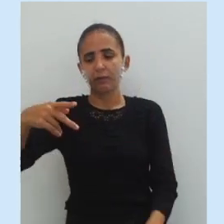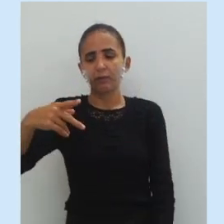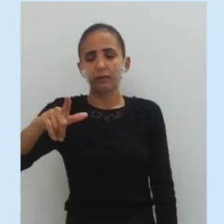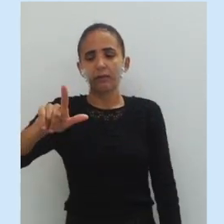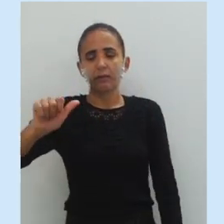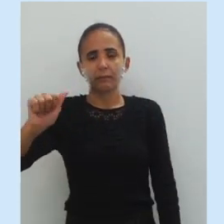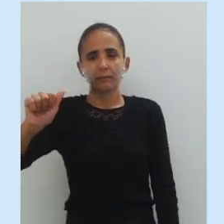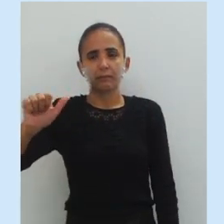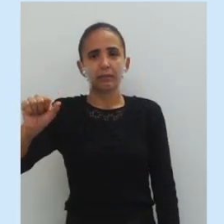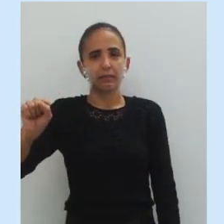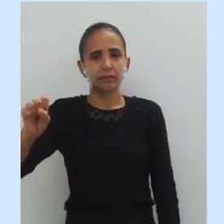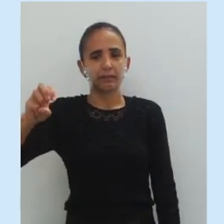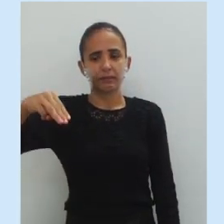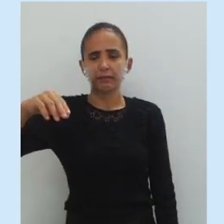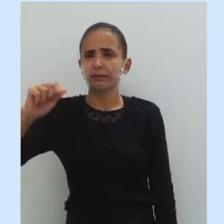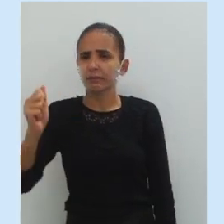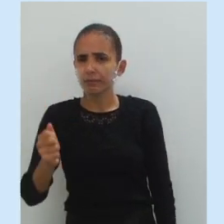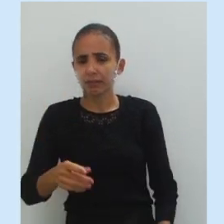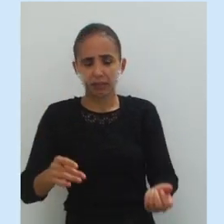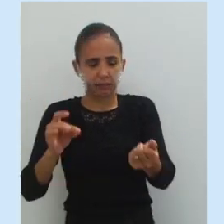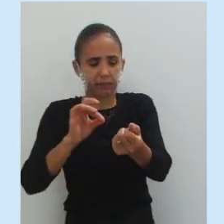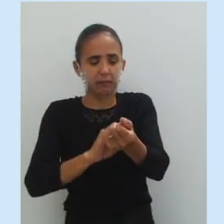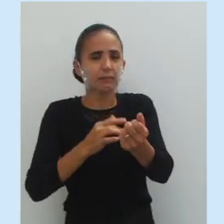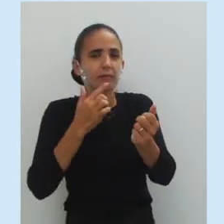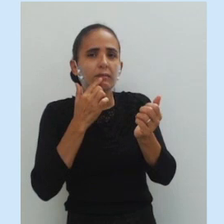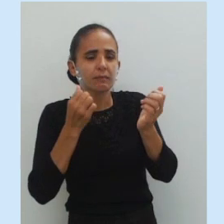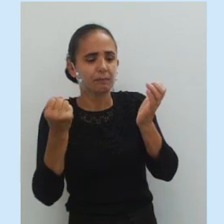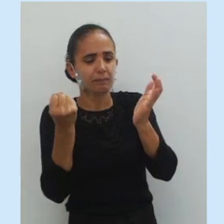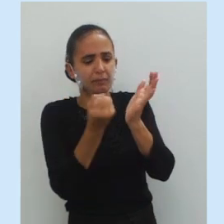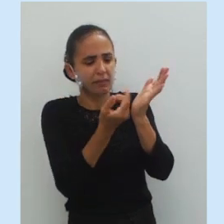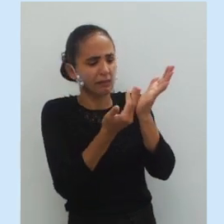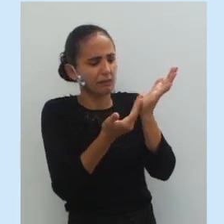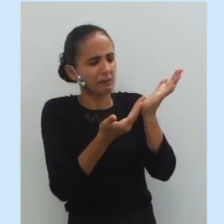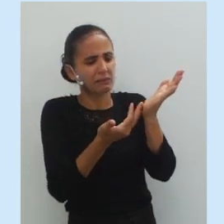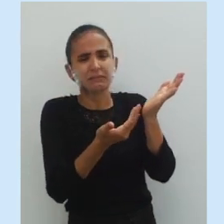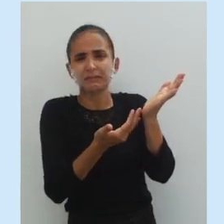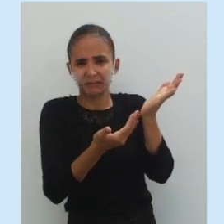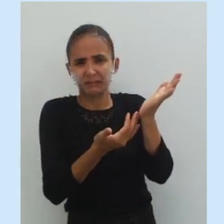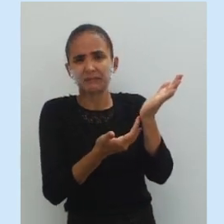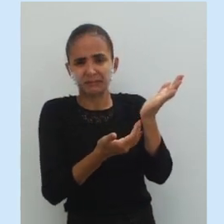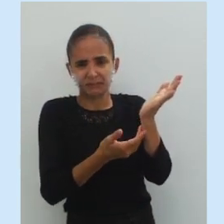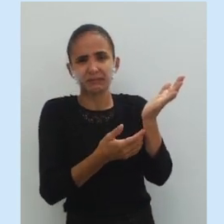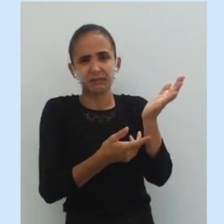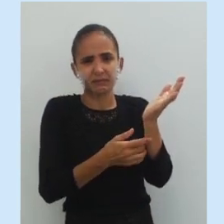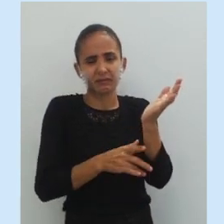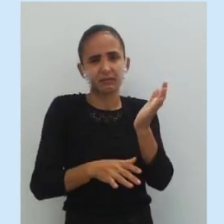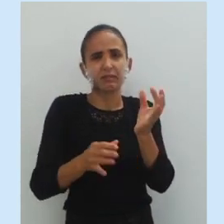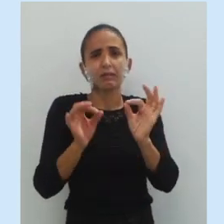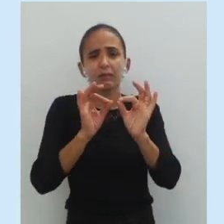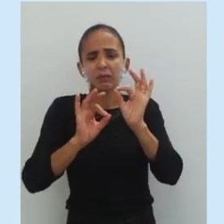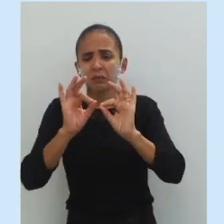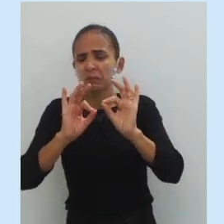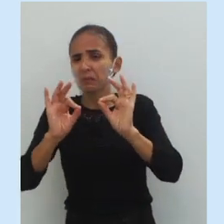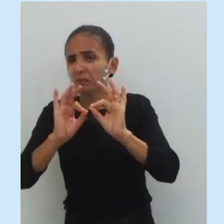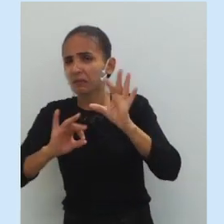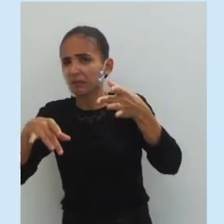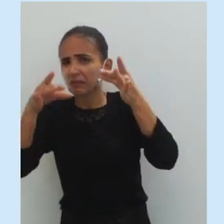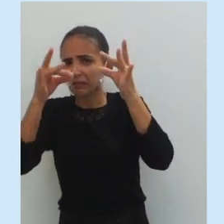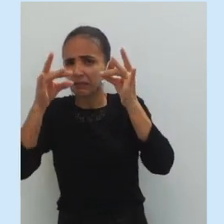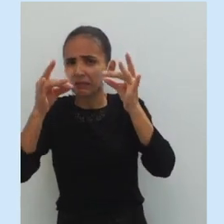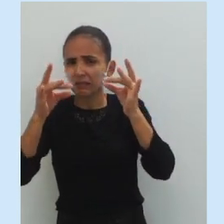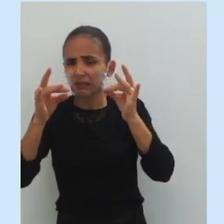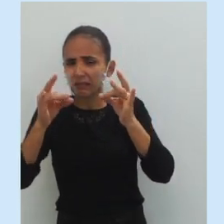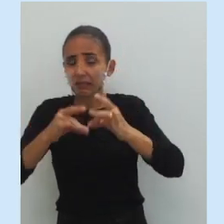sangue total, que é o sangue, na realidade, é uma substância coloidal que tem